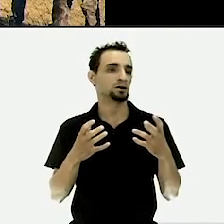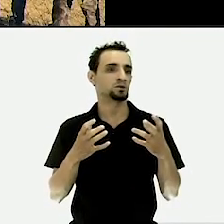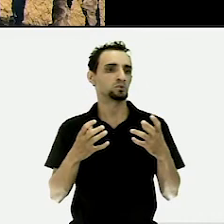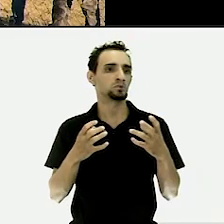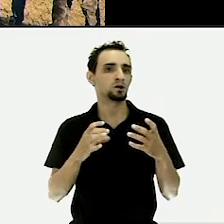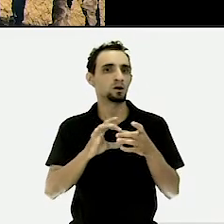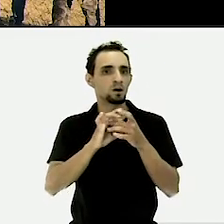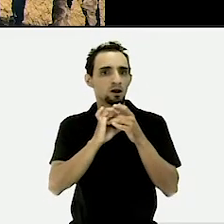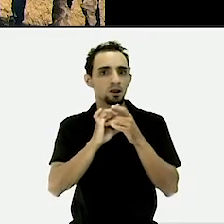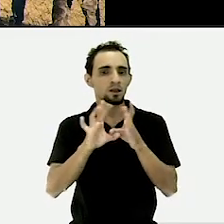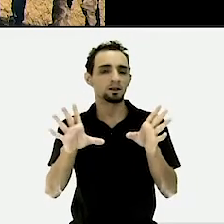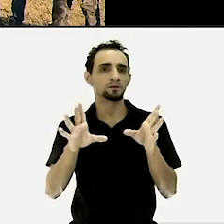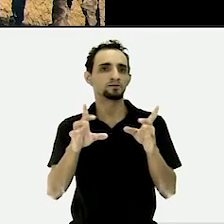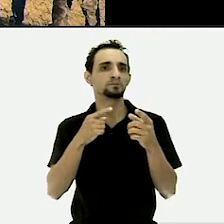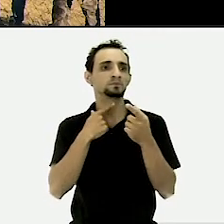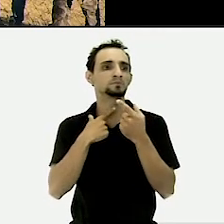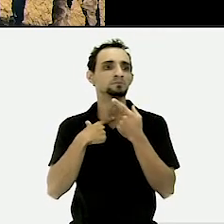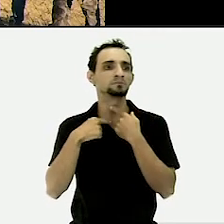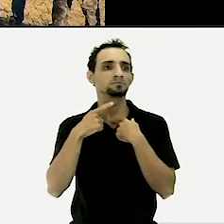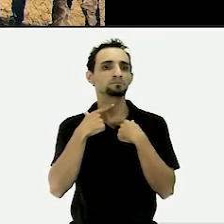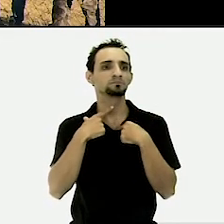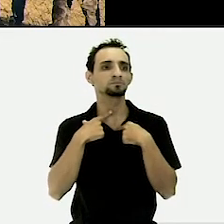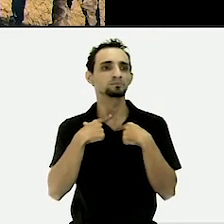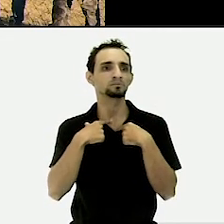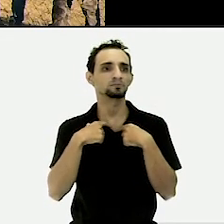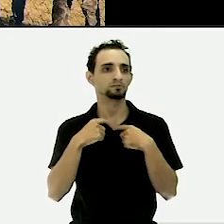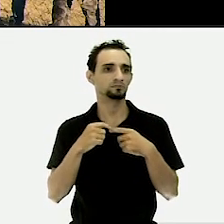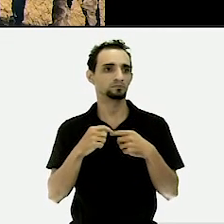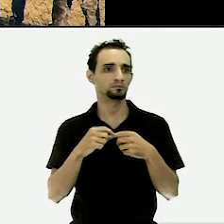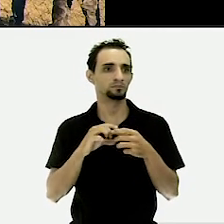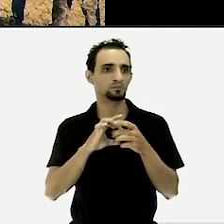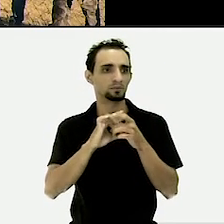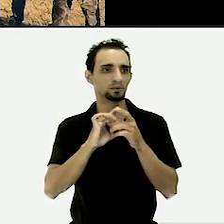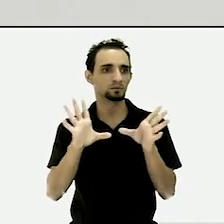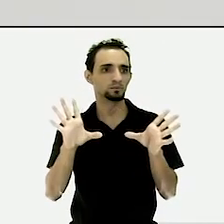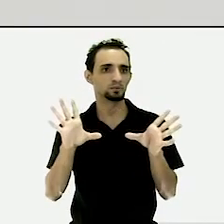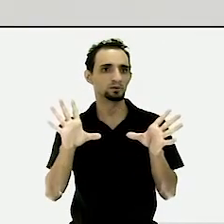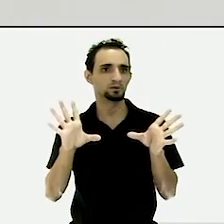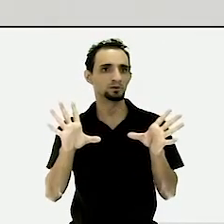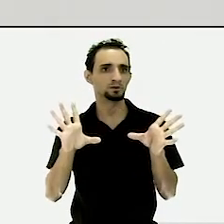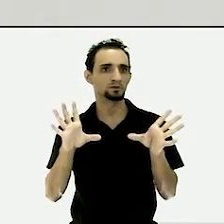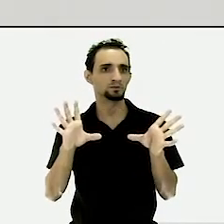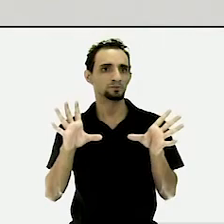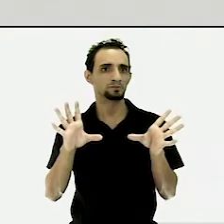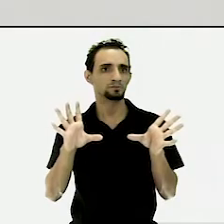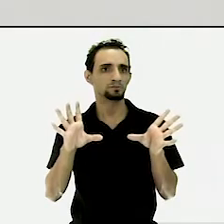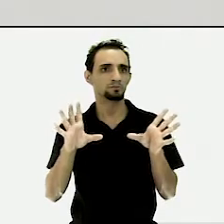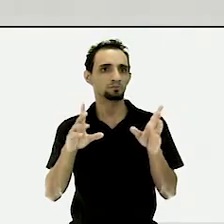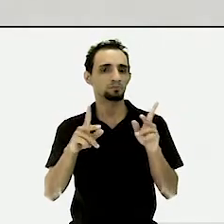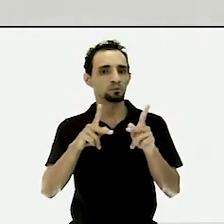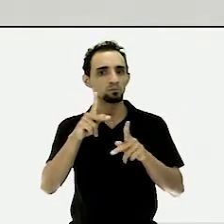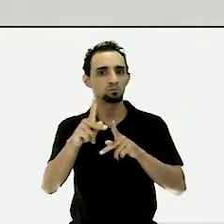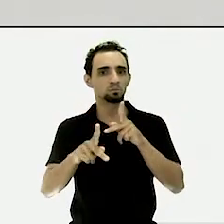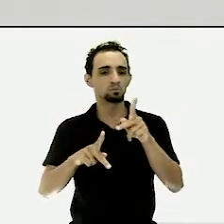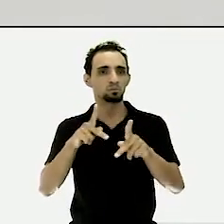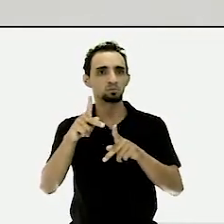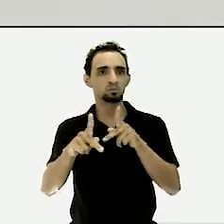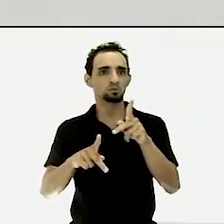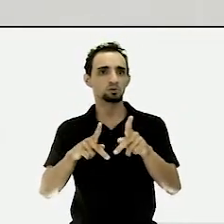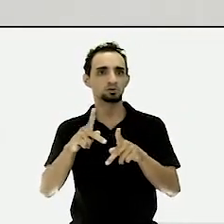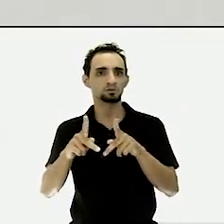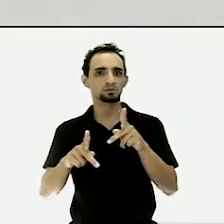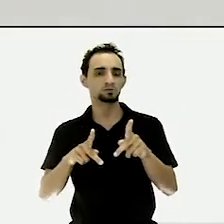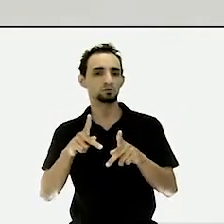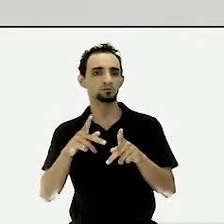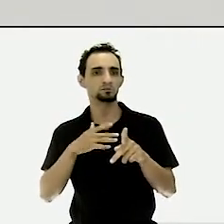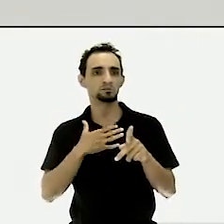de pegar a senha logo que as pessoas vão chegando é uma ótima. E vai evitar, lógico, a aglomeração, que as pessoas fiquem no sol. Sim. Mas é